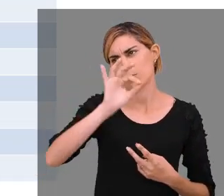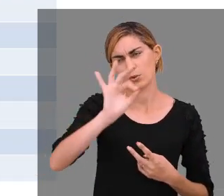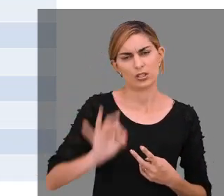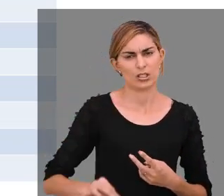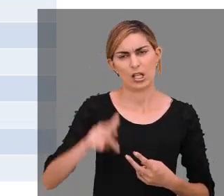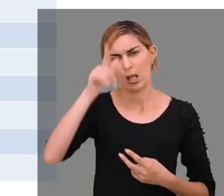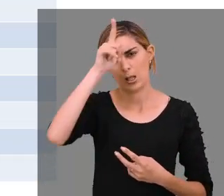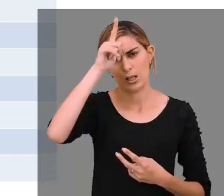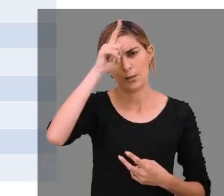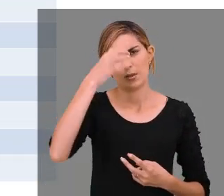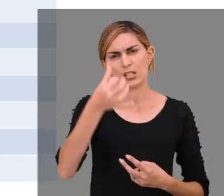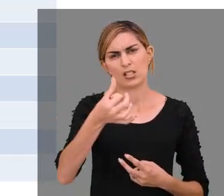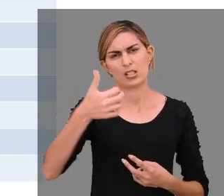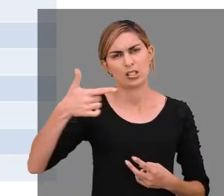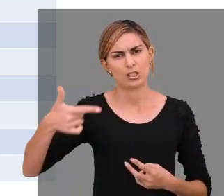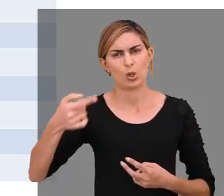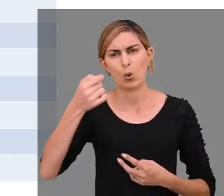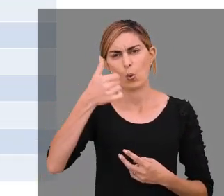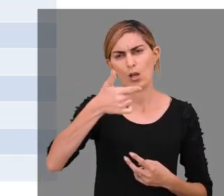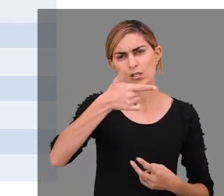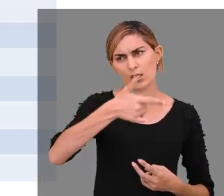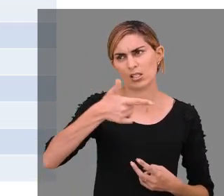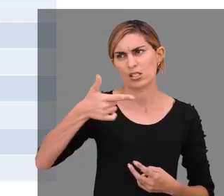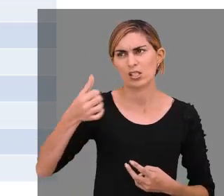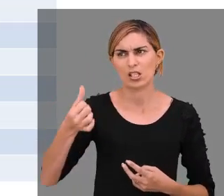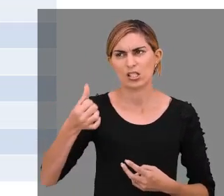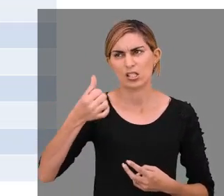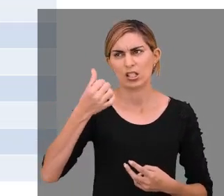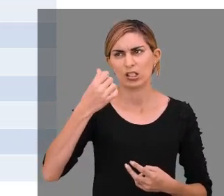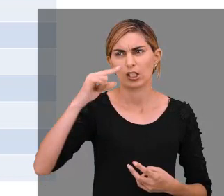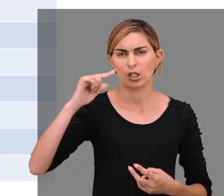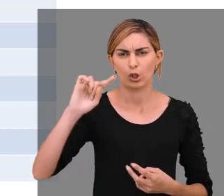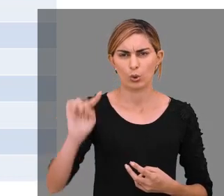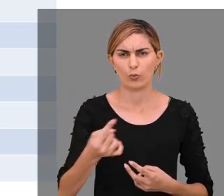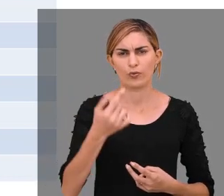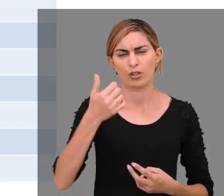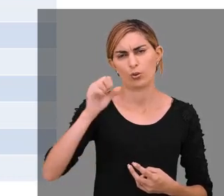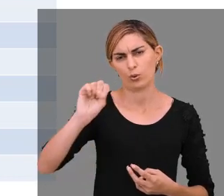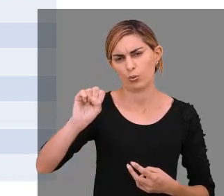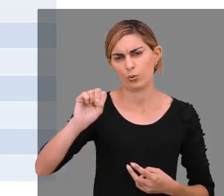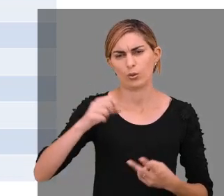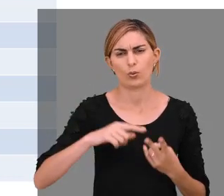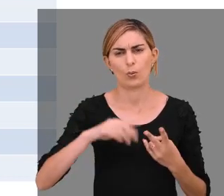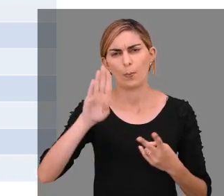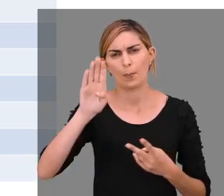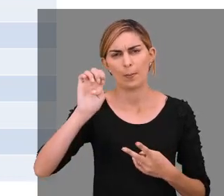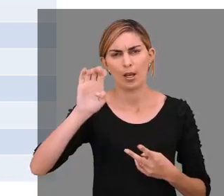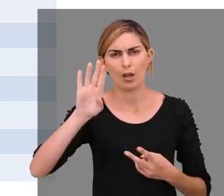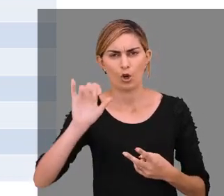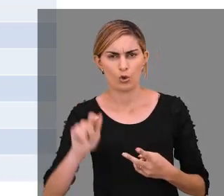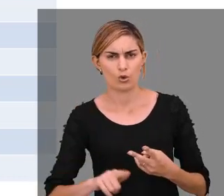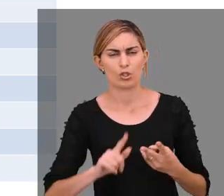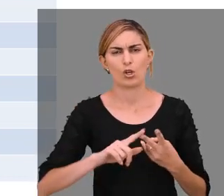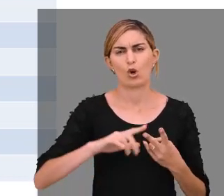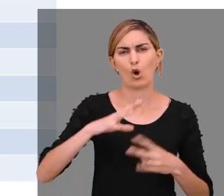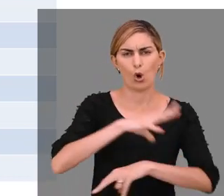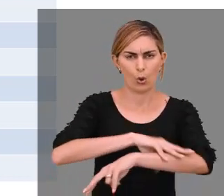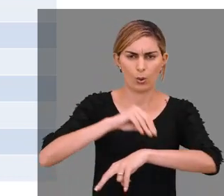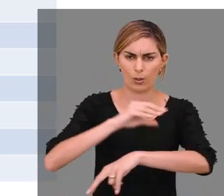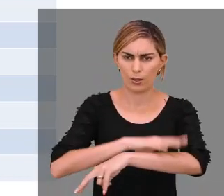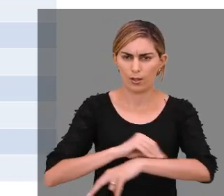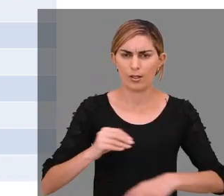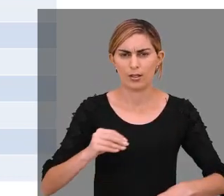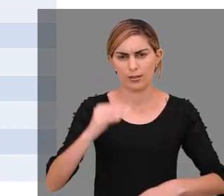Alemanha, 62%, quase 62%, 61,8%. Na Bélgica, 57%. Na Holanda, 50%.